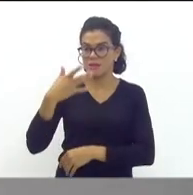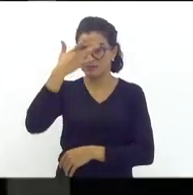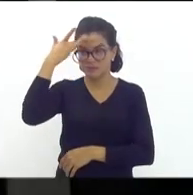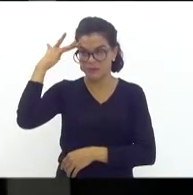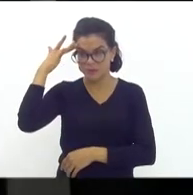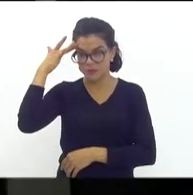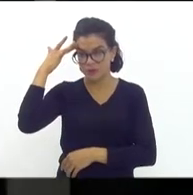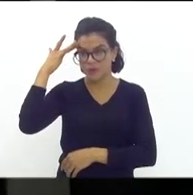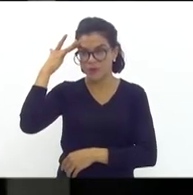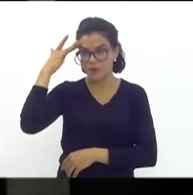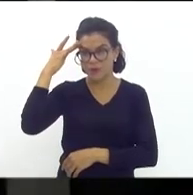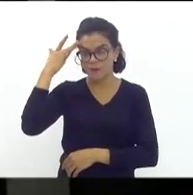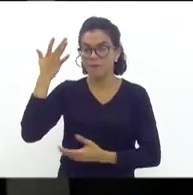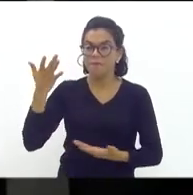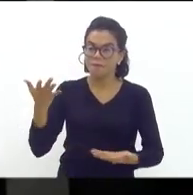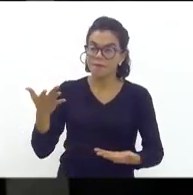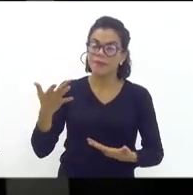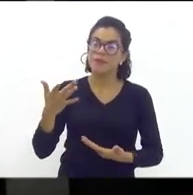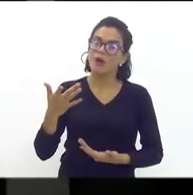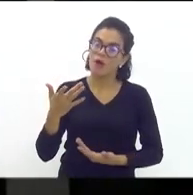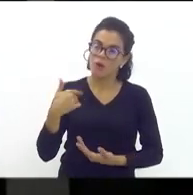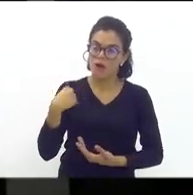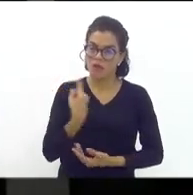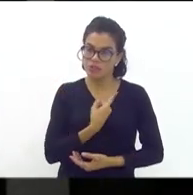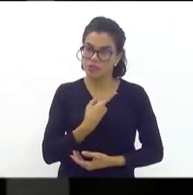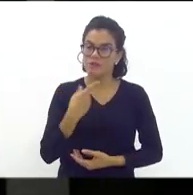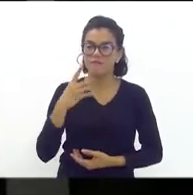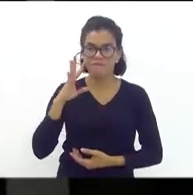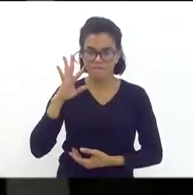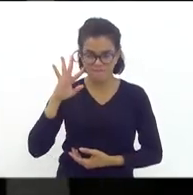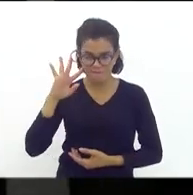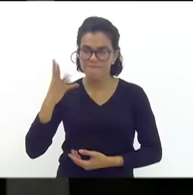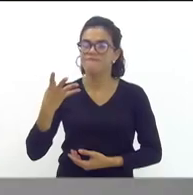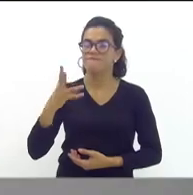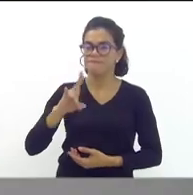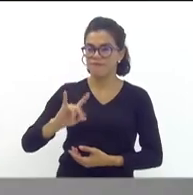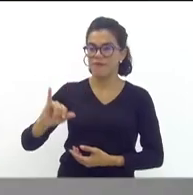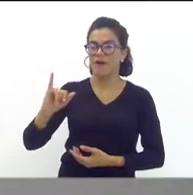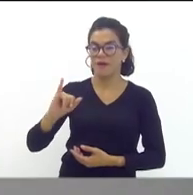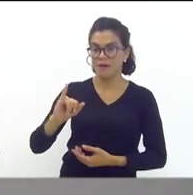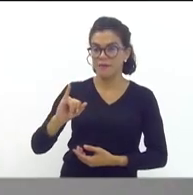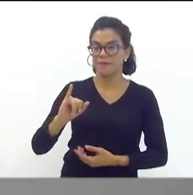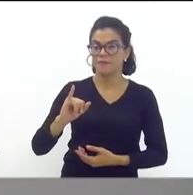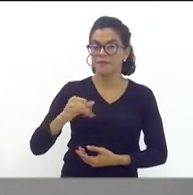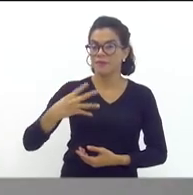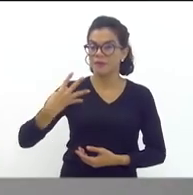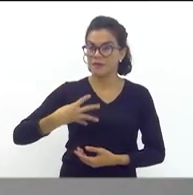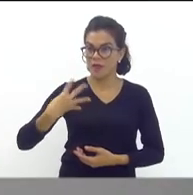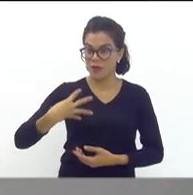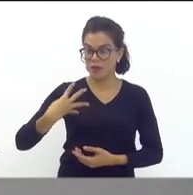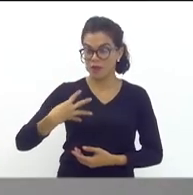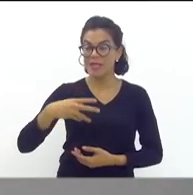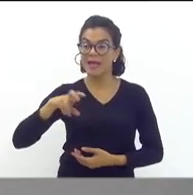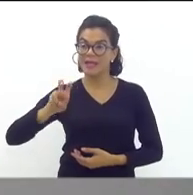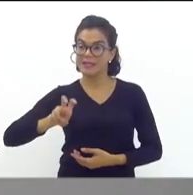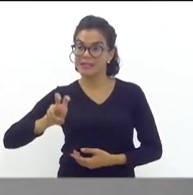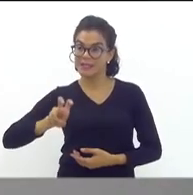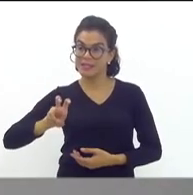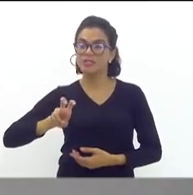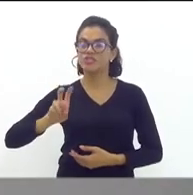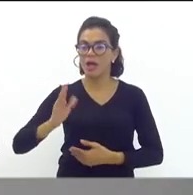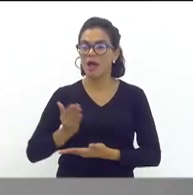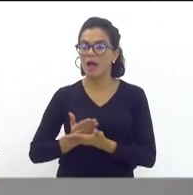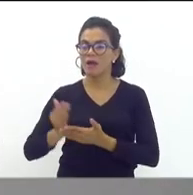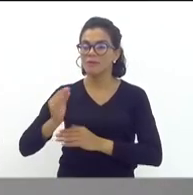dois Procuradores do Estado então a gente vai vai resolver essa questão da quarta revisão e a quinta já está em andamento então